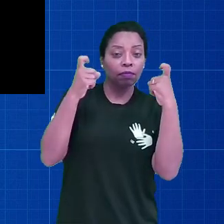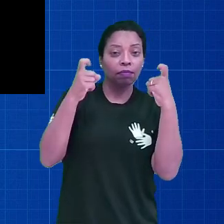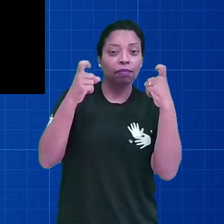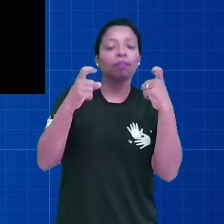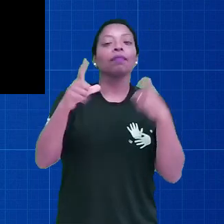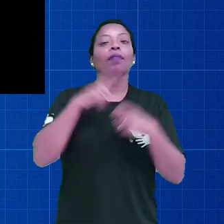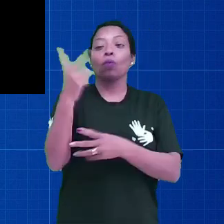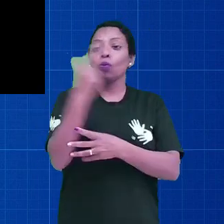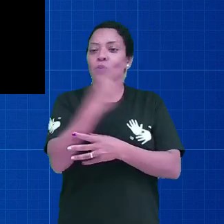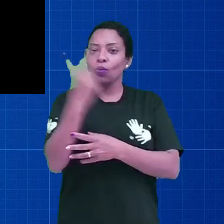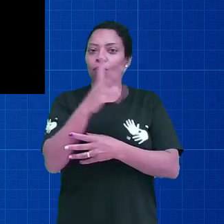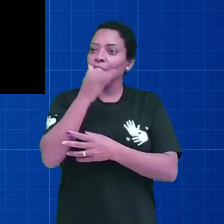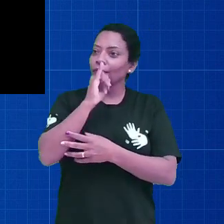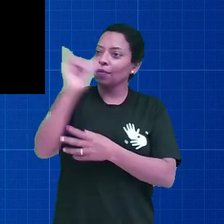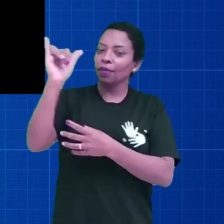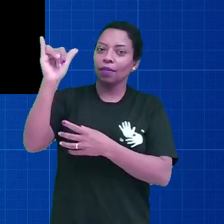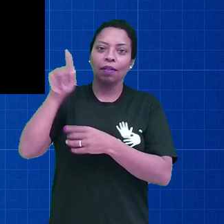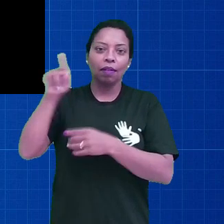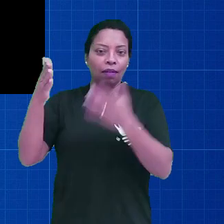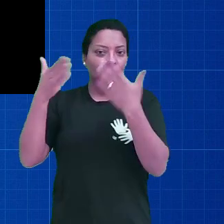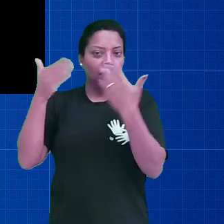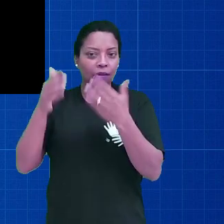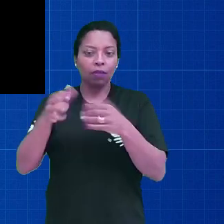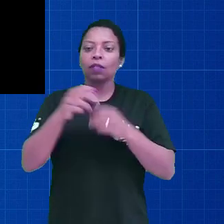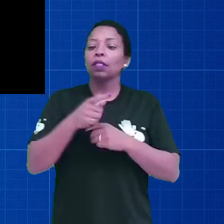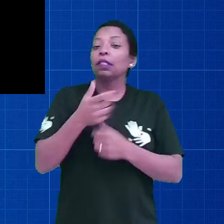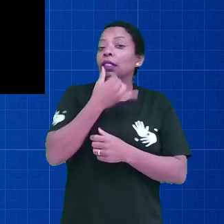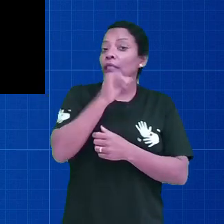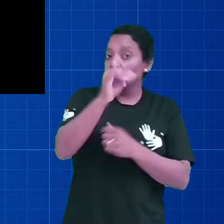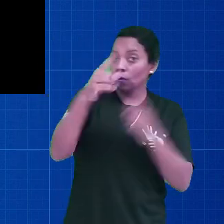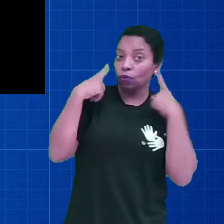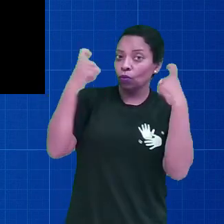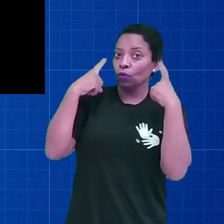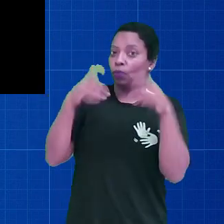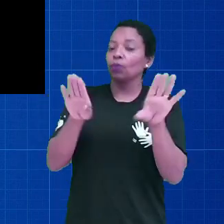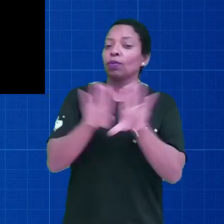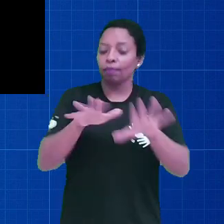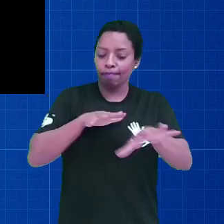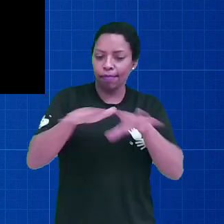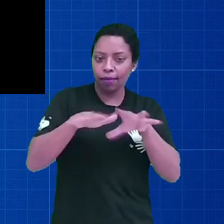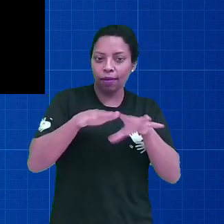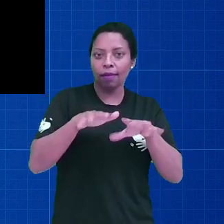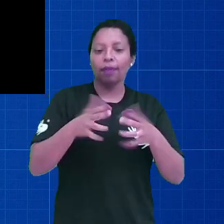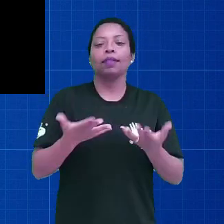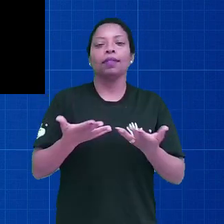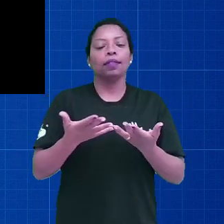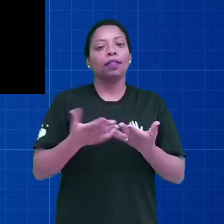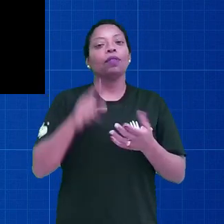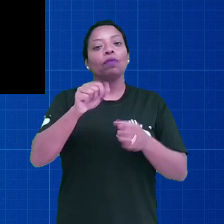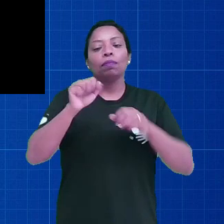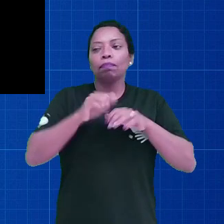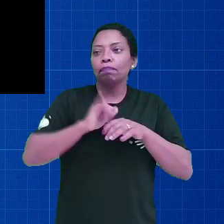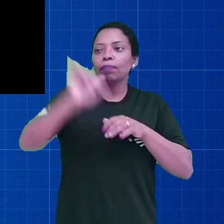tem energia térmica e energia sonora, associada, então, aos terremotos. Então, você